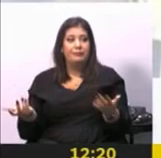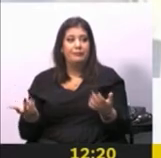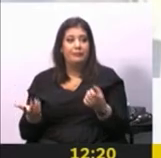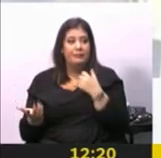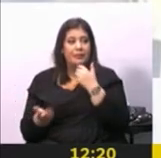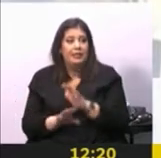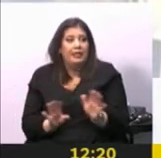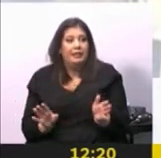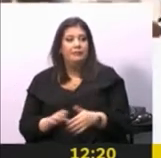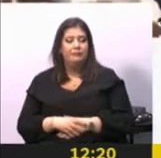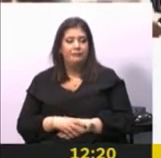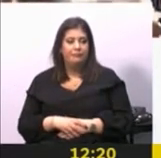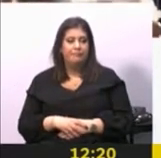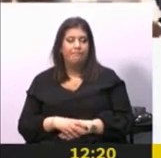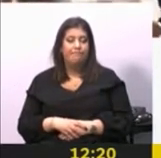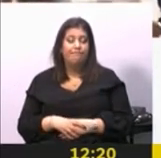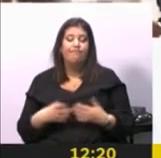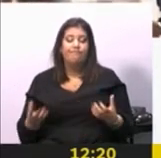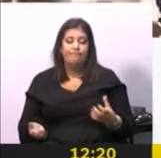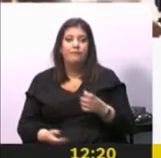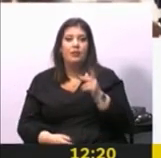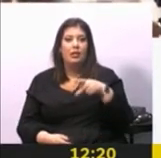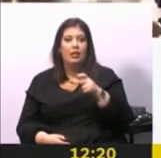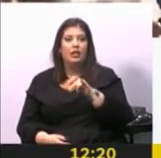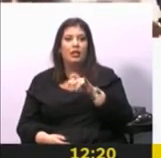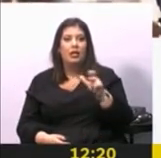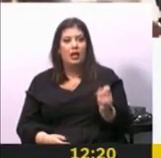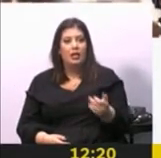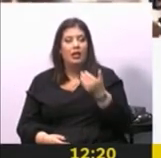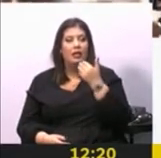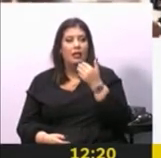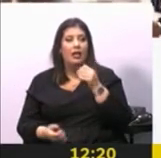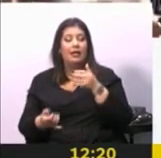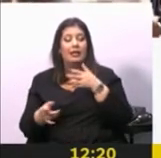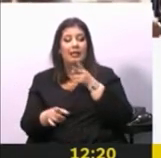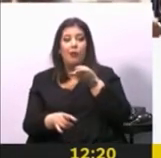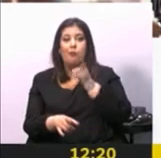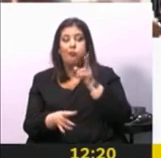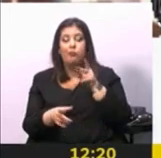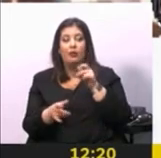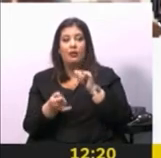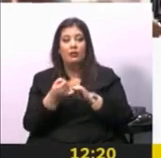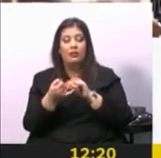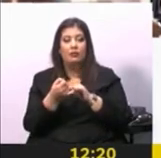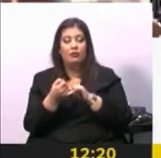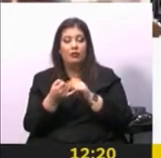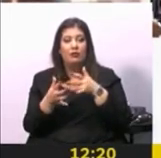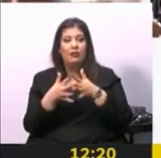Não? Muito bem. Carina Carvalho, diretora executiva da Associação de Transparência e Integridade de Portugal,